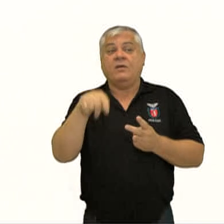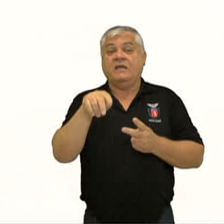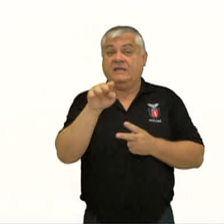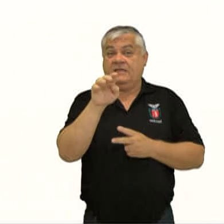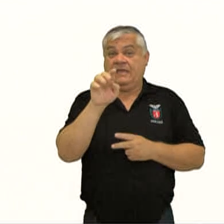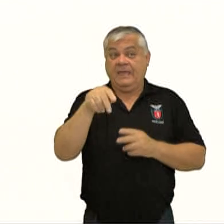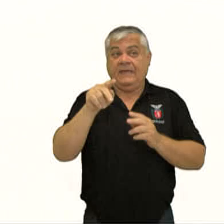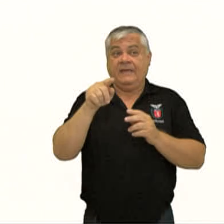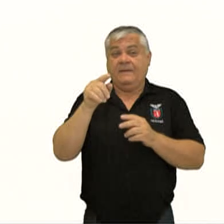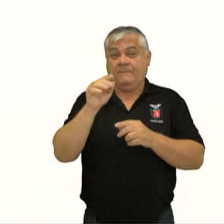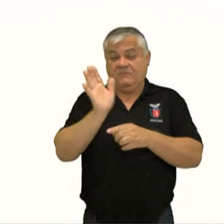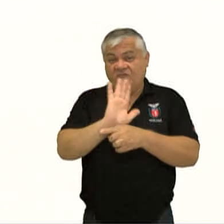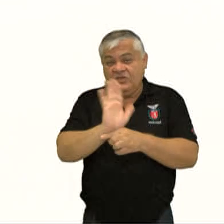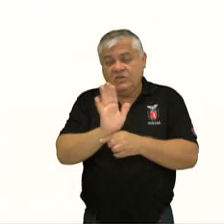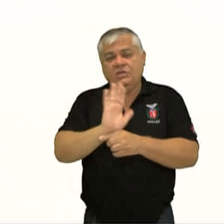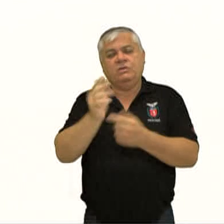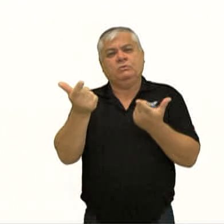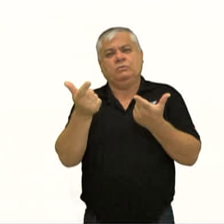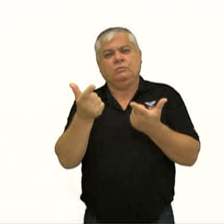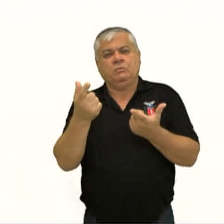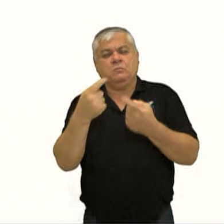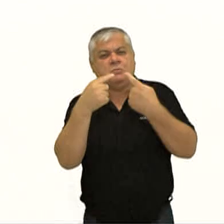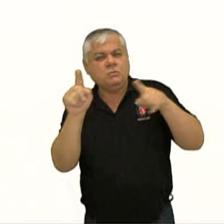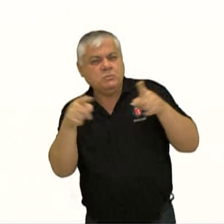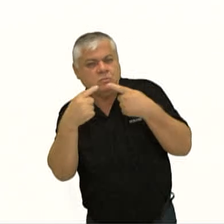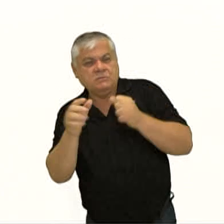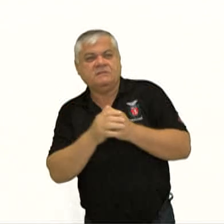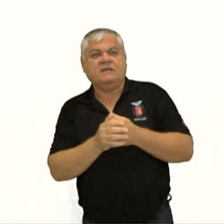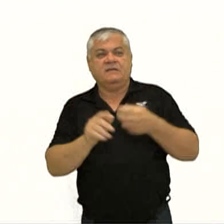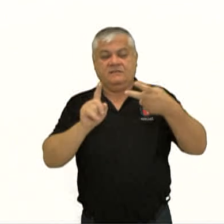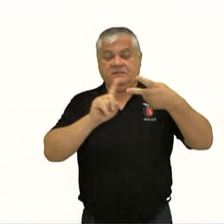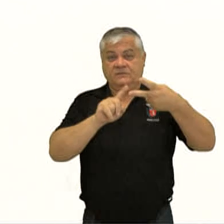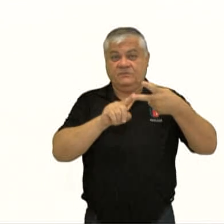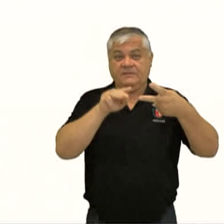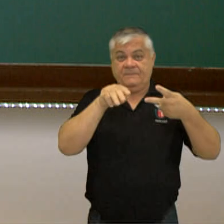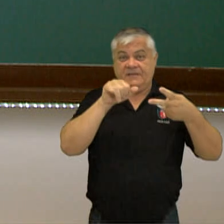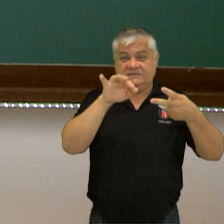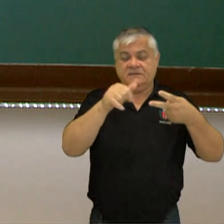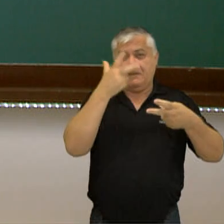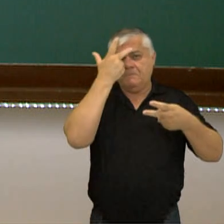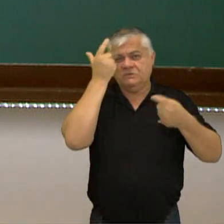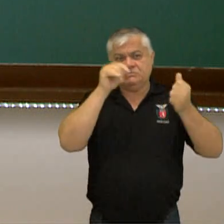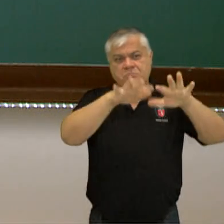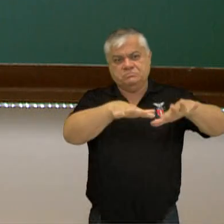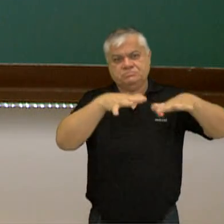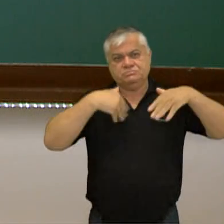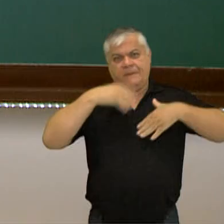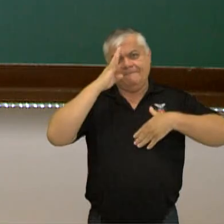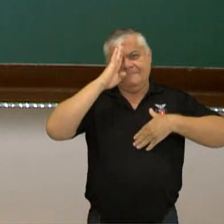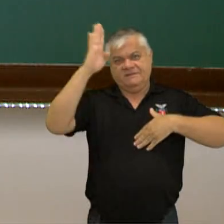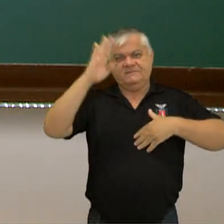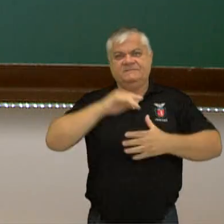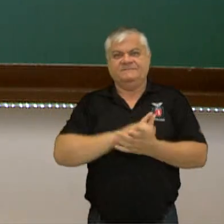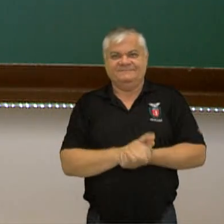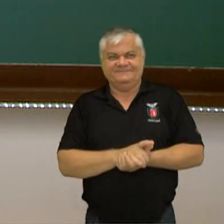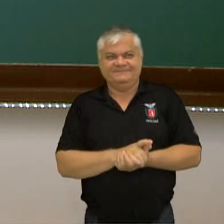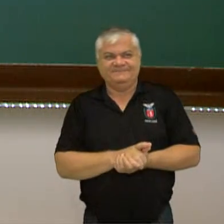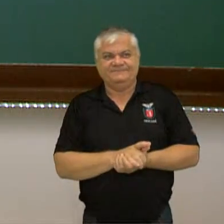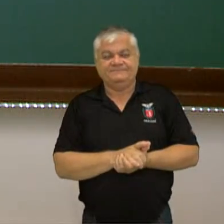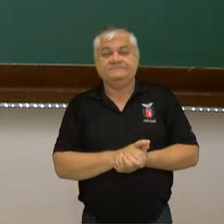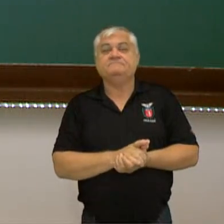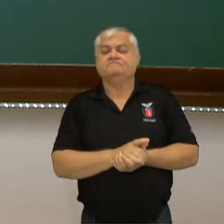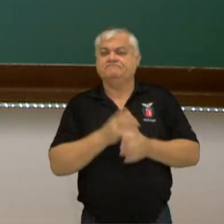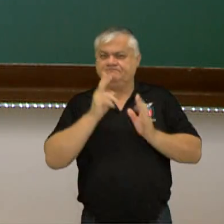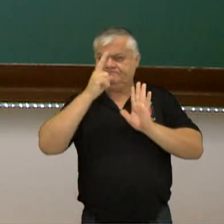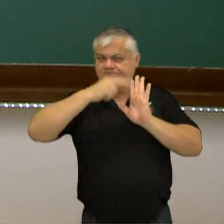pessoal, por plataforma de áudio e vídeo e grande público, para ficar dentro do contexto. Seguimos